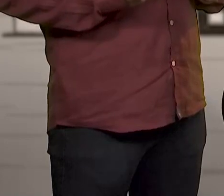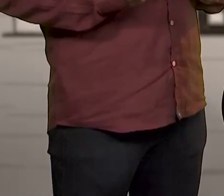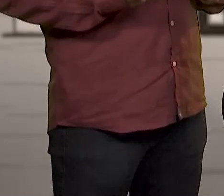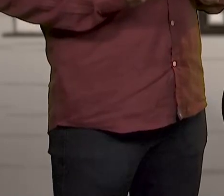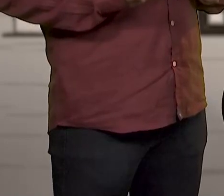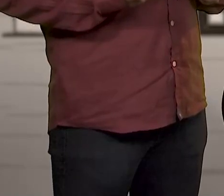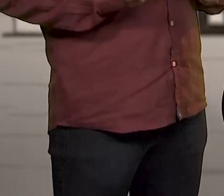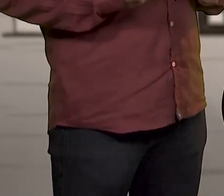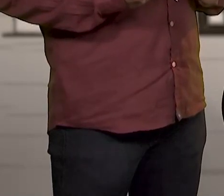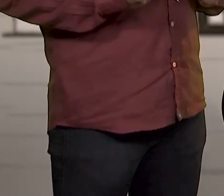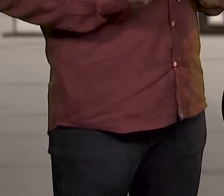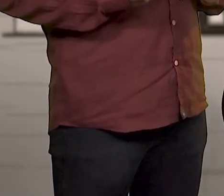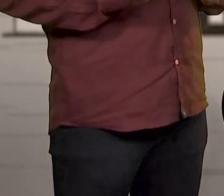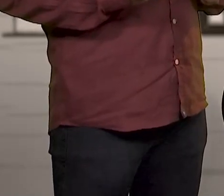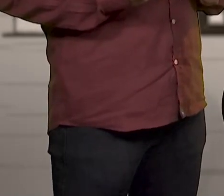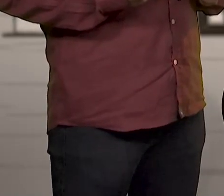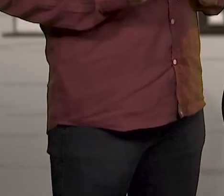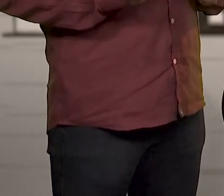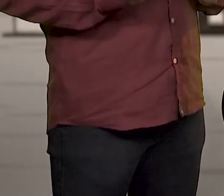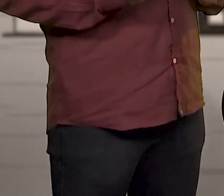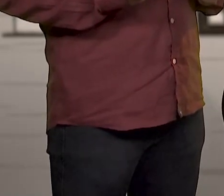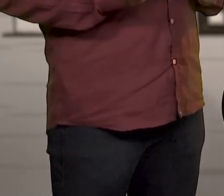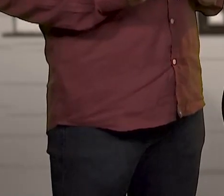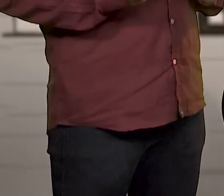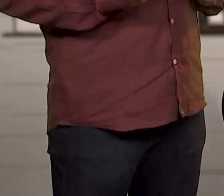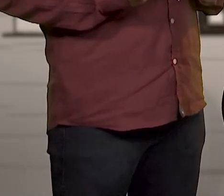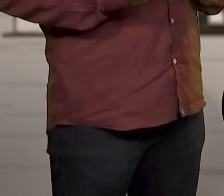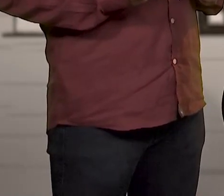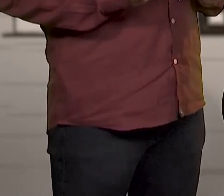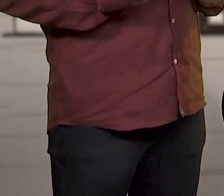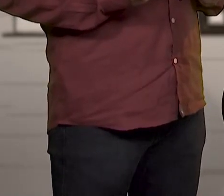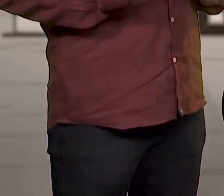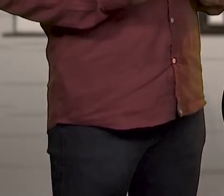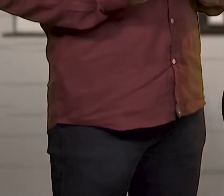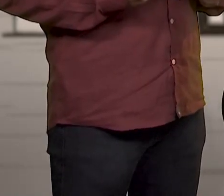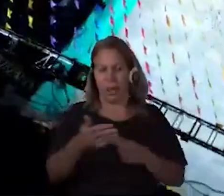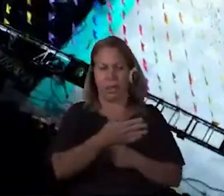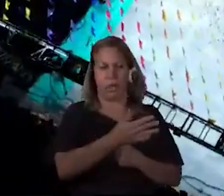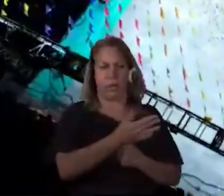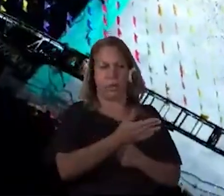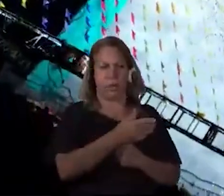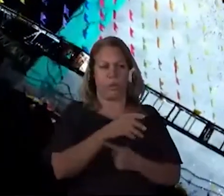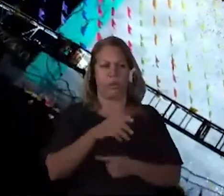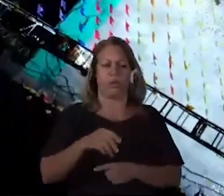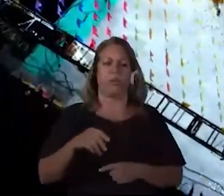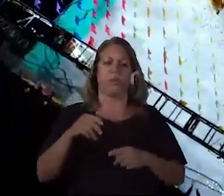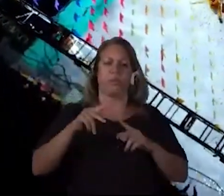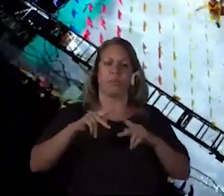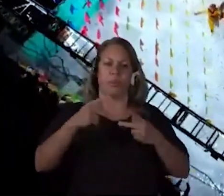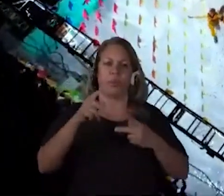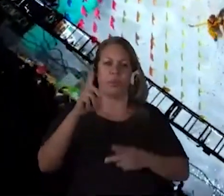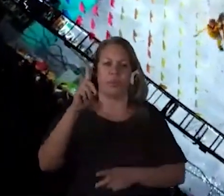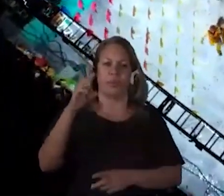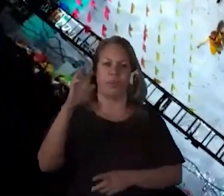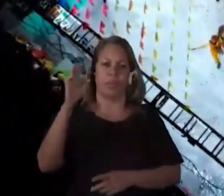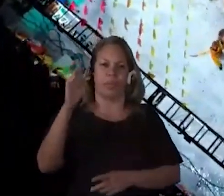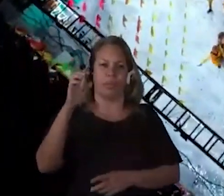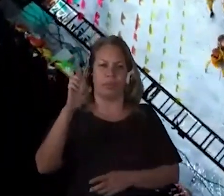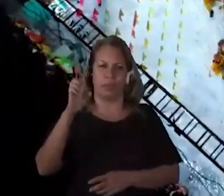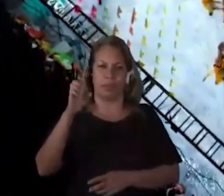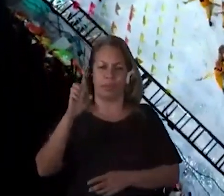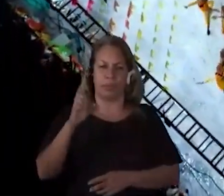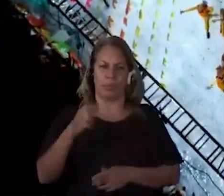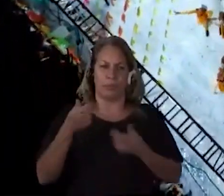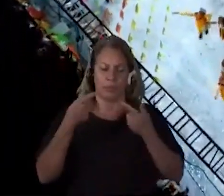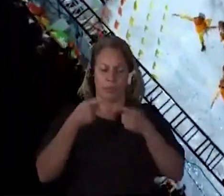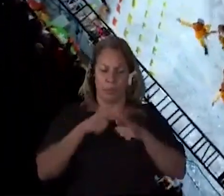manterem isentos aí na opinião? Eu tenho meu palpite, mas eu vou guardar. Tá certo. Gente, quem quiser participar da quadrilha junina, como é que